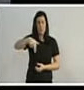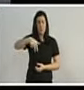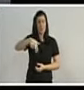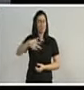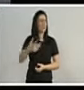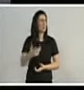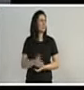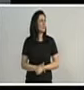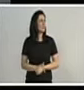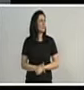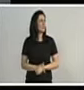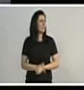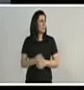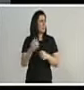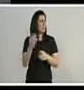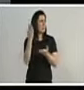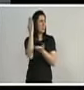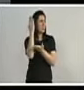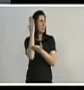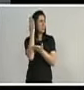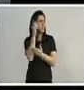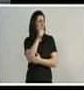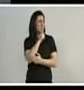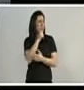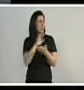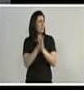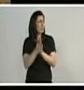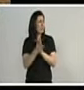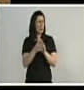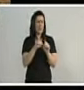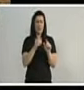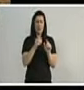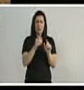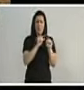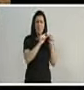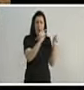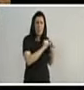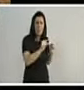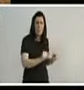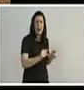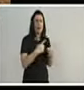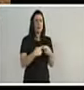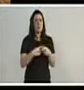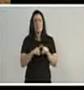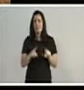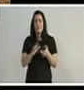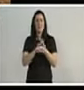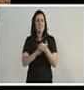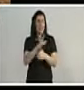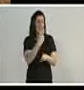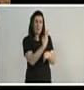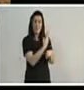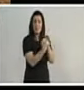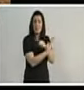improvisada com as madeiras podres la em uma telinha de plástico mas do outro lado pior ainda que nem a falha desse lado sequer a proteção lateral